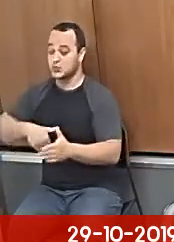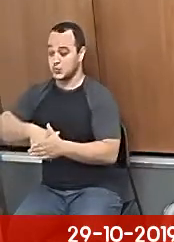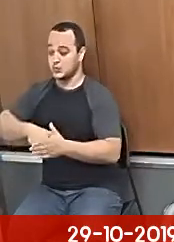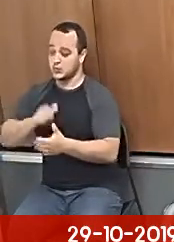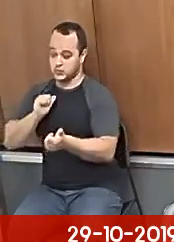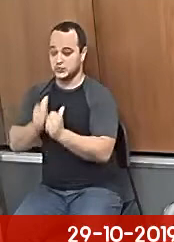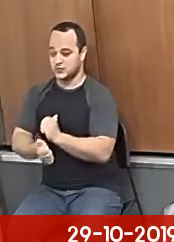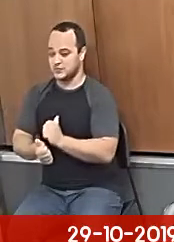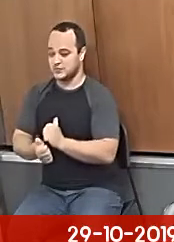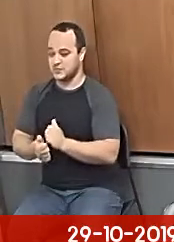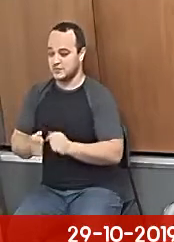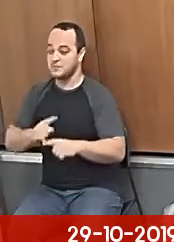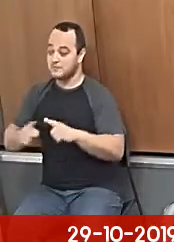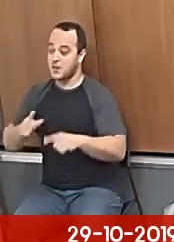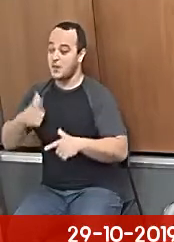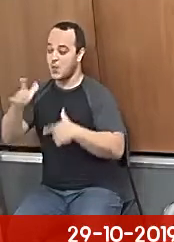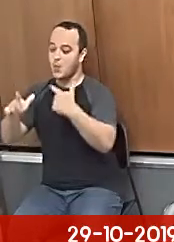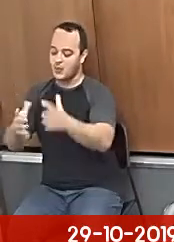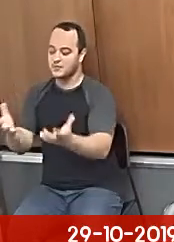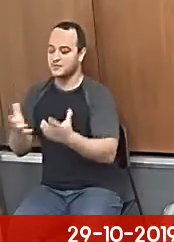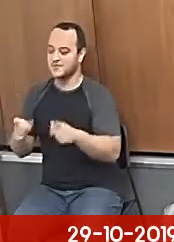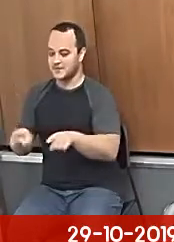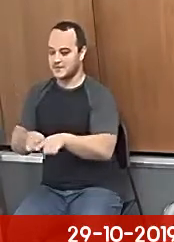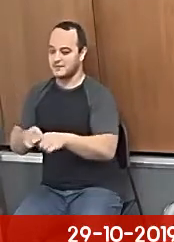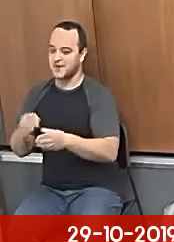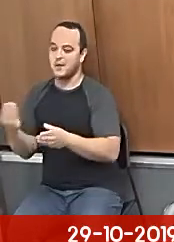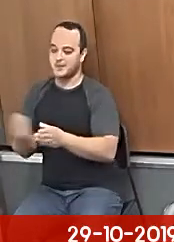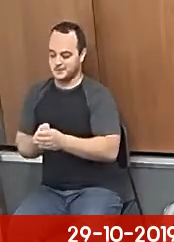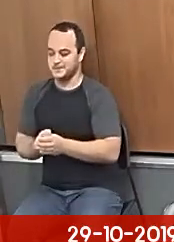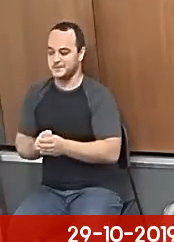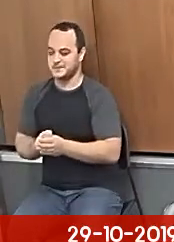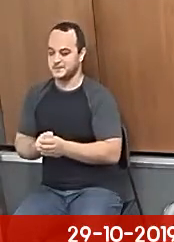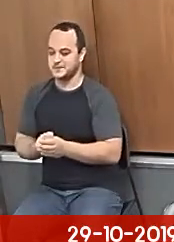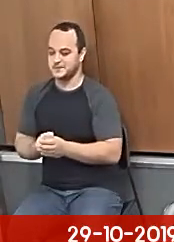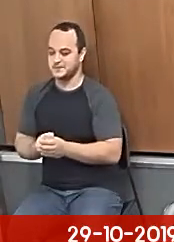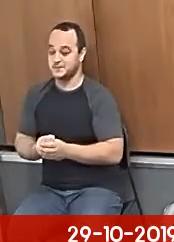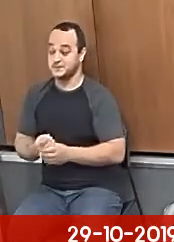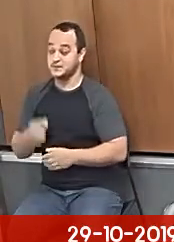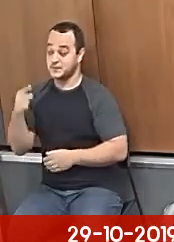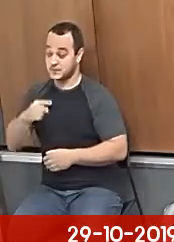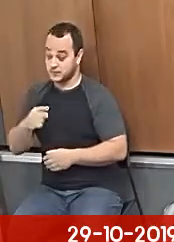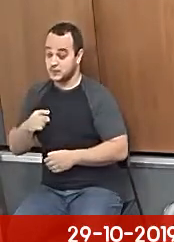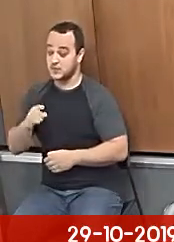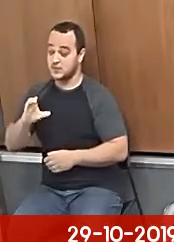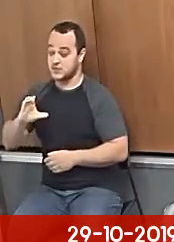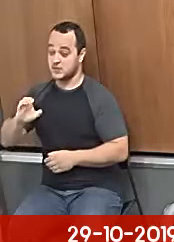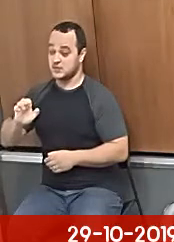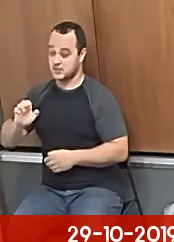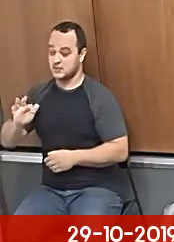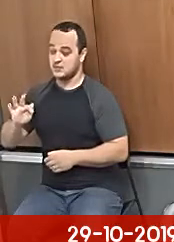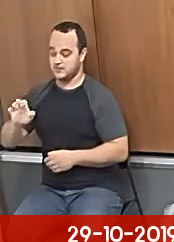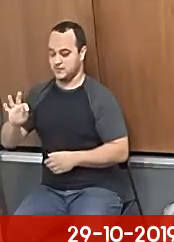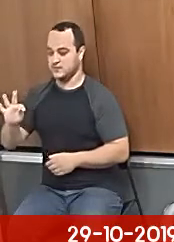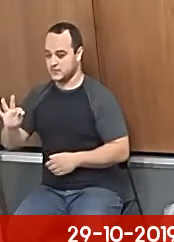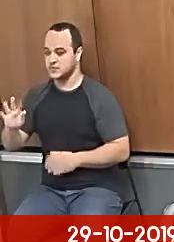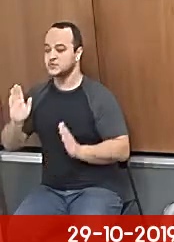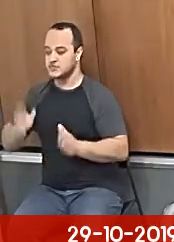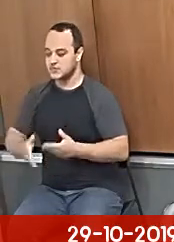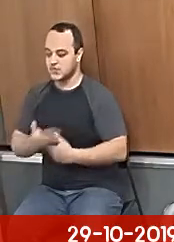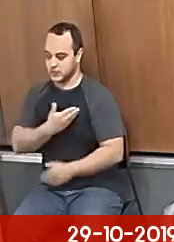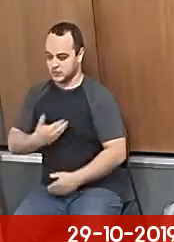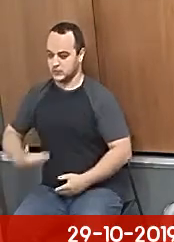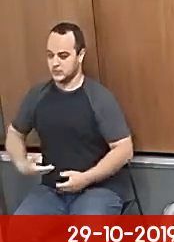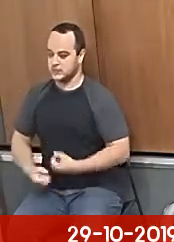gente conseguiu agora, através de um contato que eu fiz com o Cefet, ou seja, o Estado, né? Mas assim,